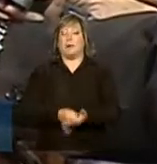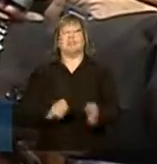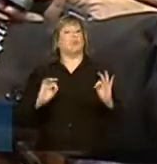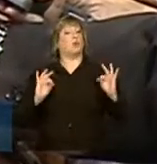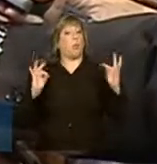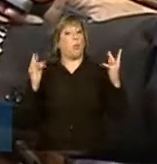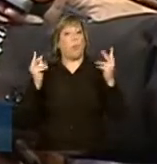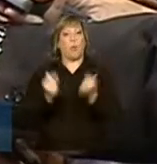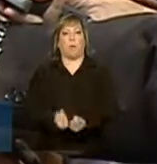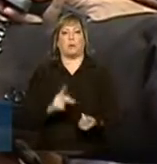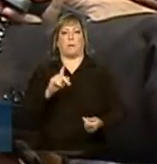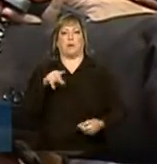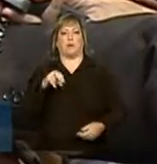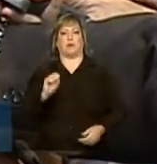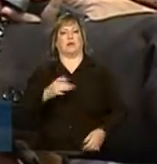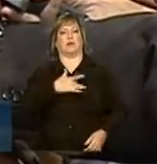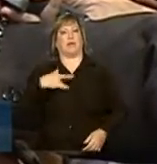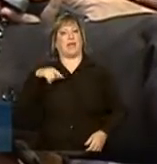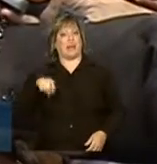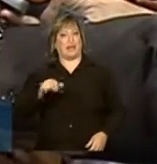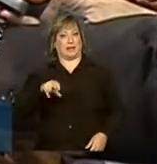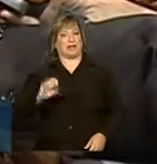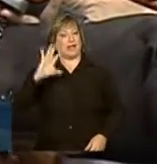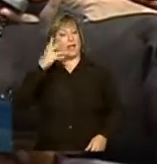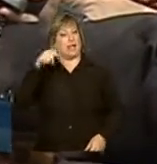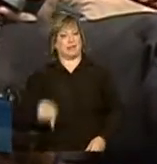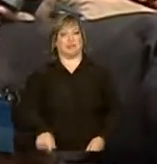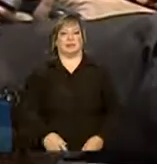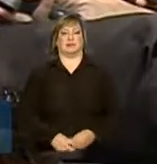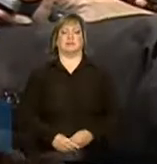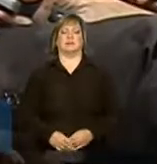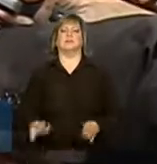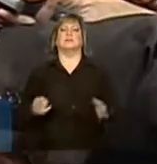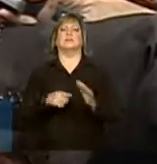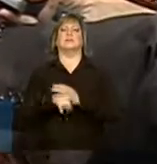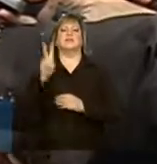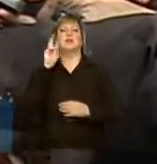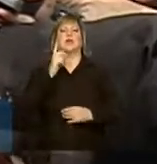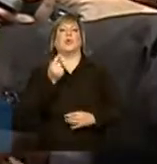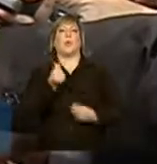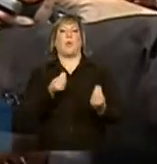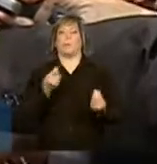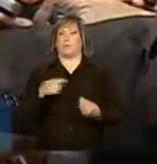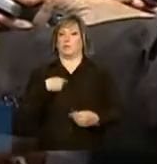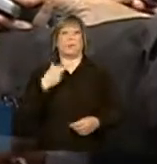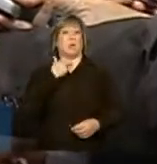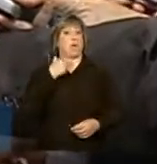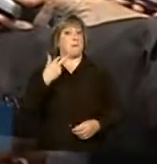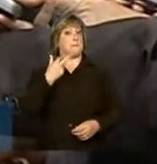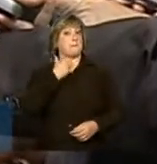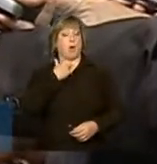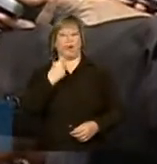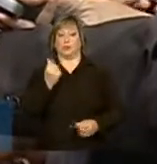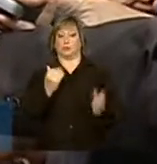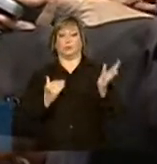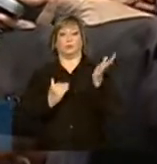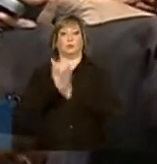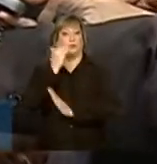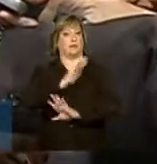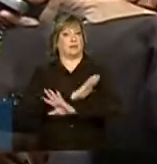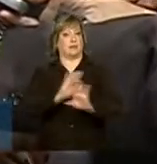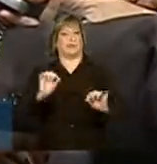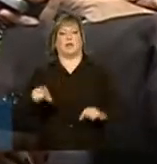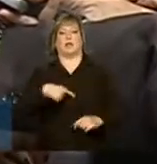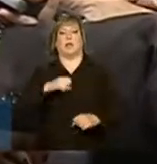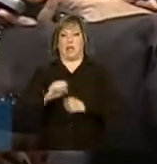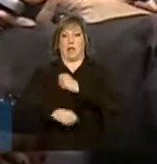todos os planos de saúde. Essa que é a decisão da ANS. E o impacto no bolso do consumidor, ministro? Não pode existir nenhum impacto já no ano que